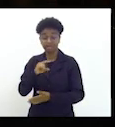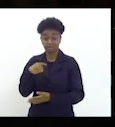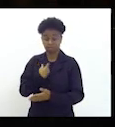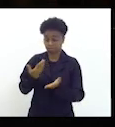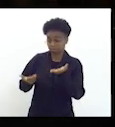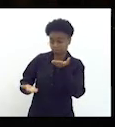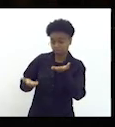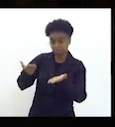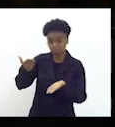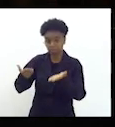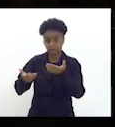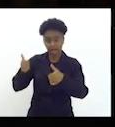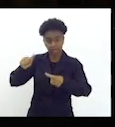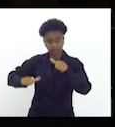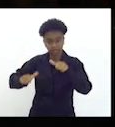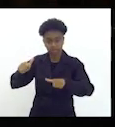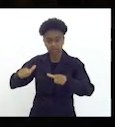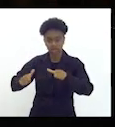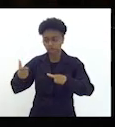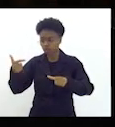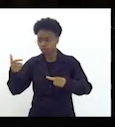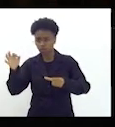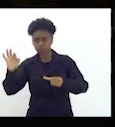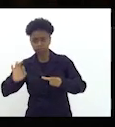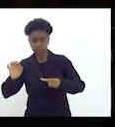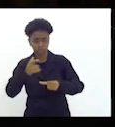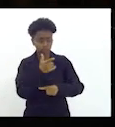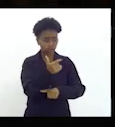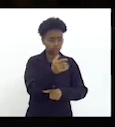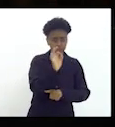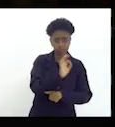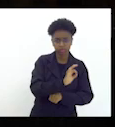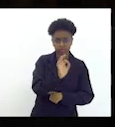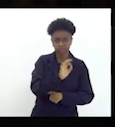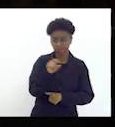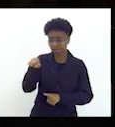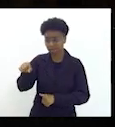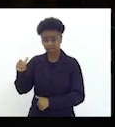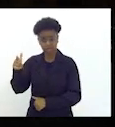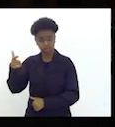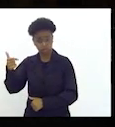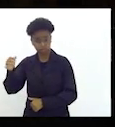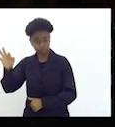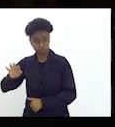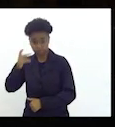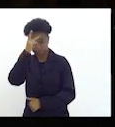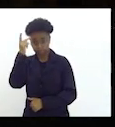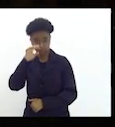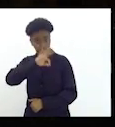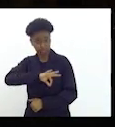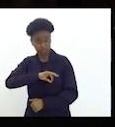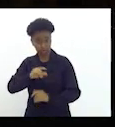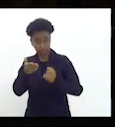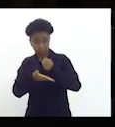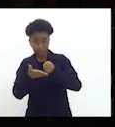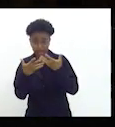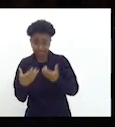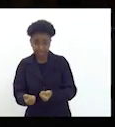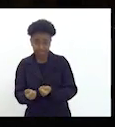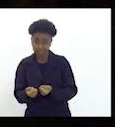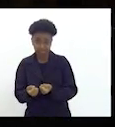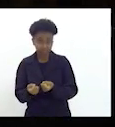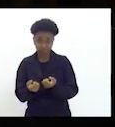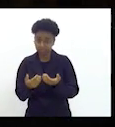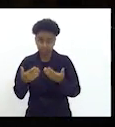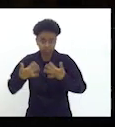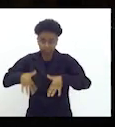balanço esses 12% para quem ganha um salário mínimo é uma tragédia e